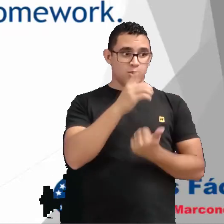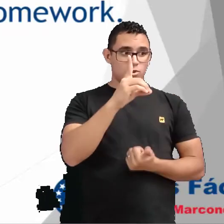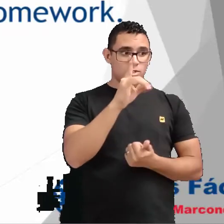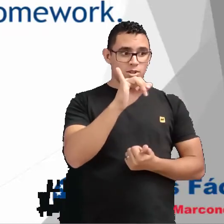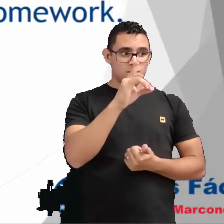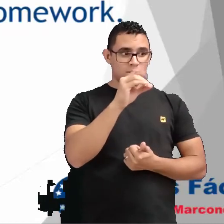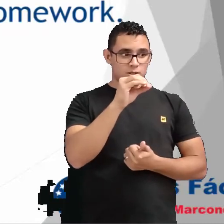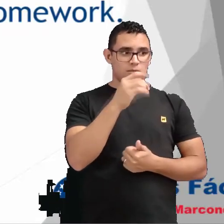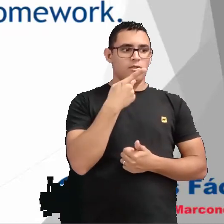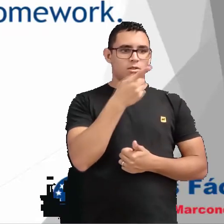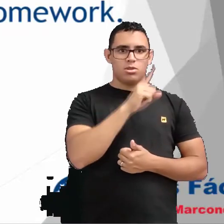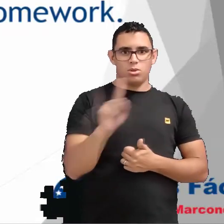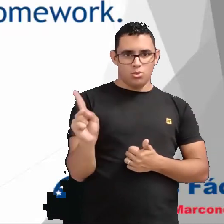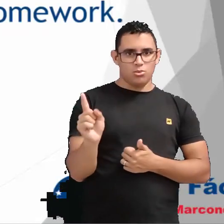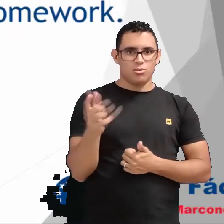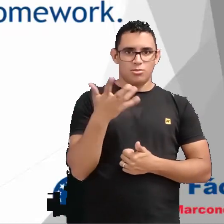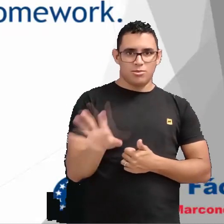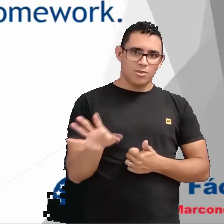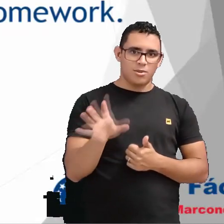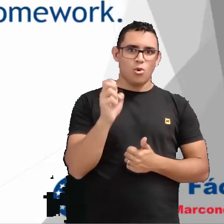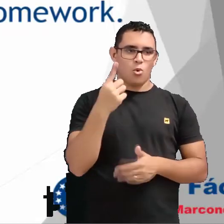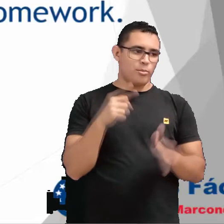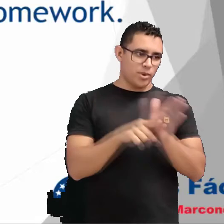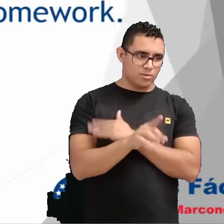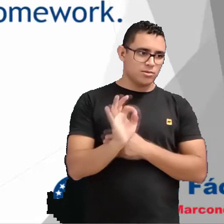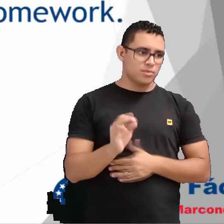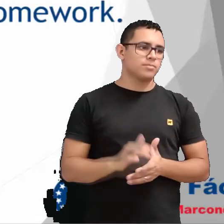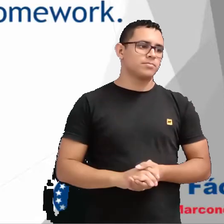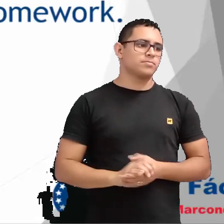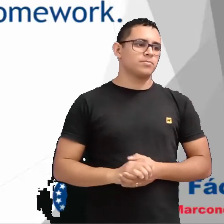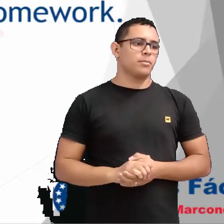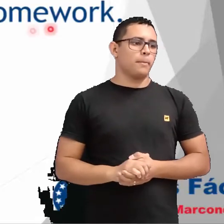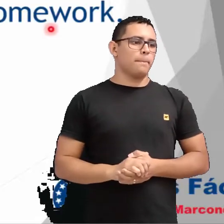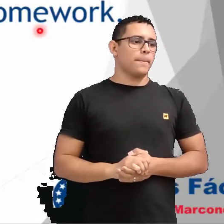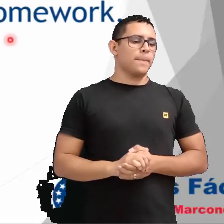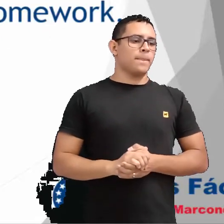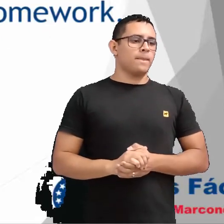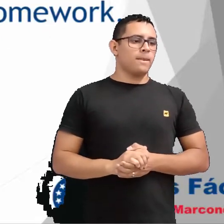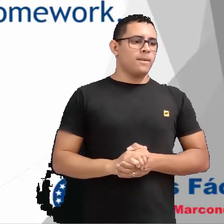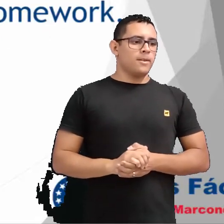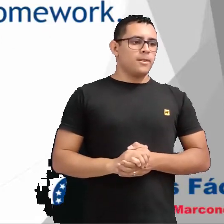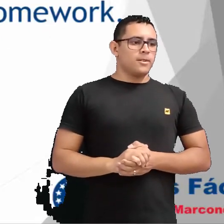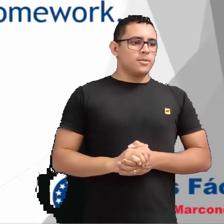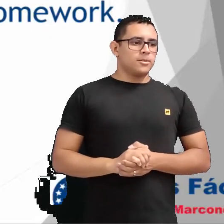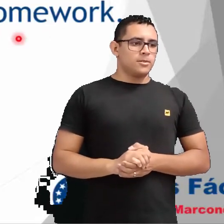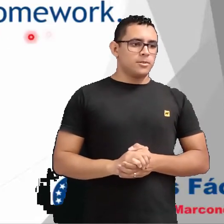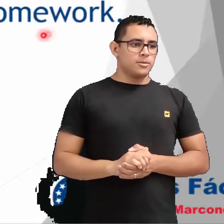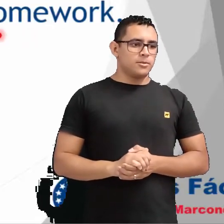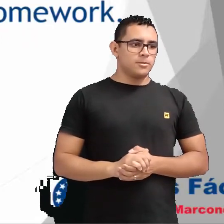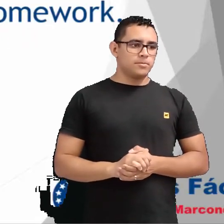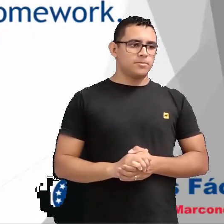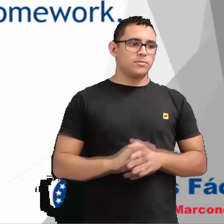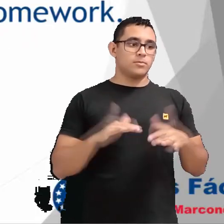to do, quando ele é o verbo principal, ele é o verbo fazer, ok? They did their homework. Eles fizeram